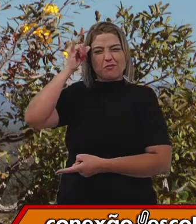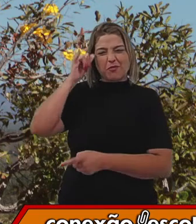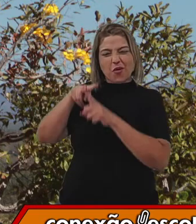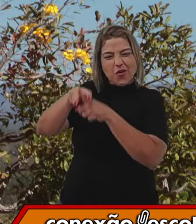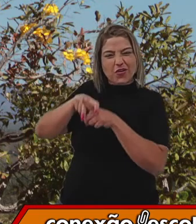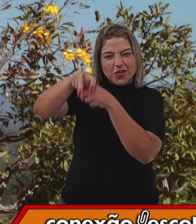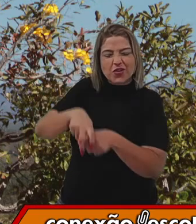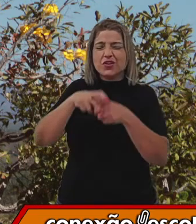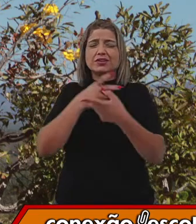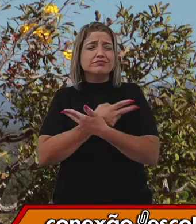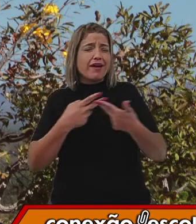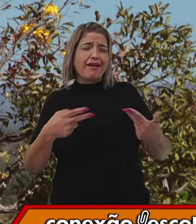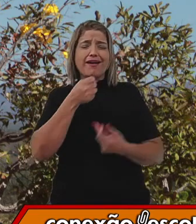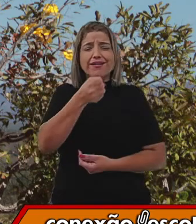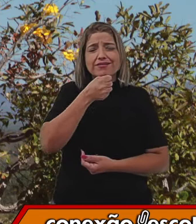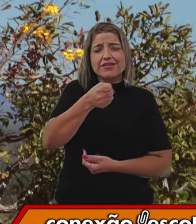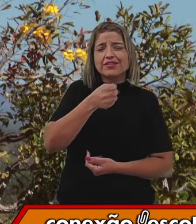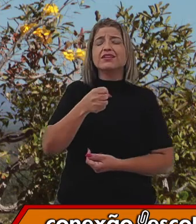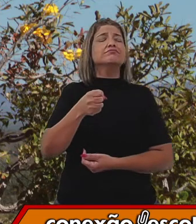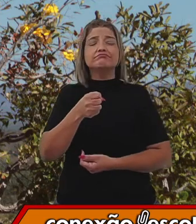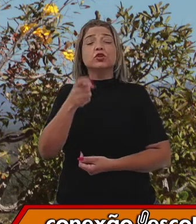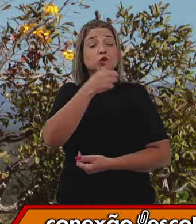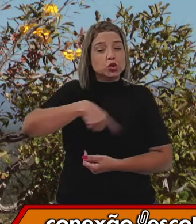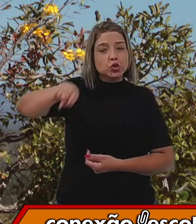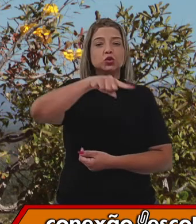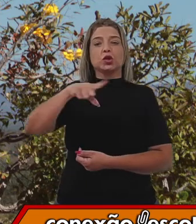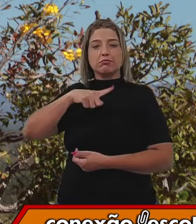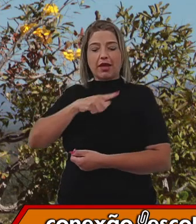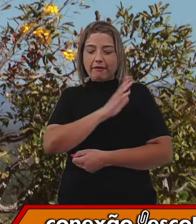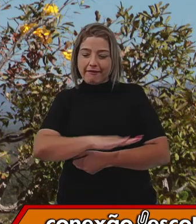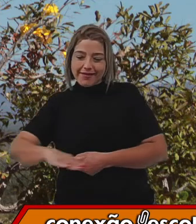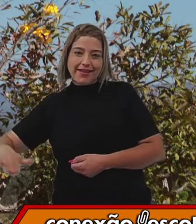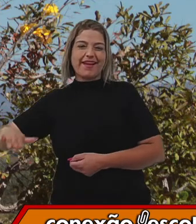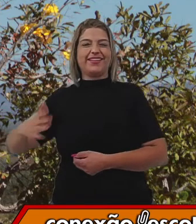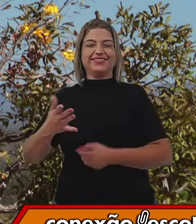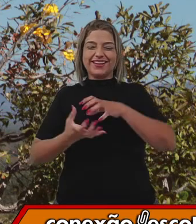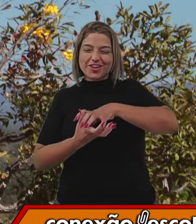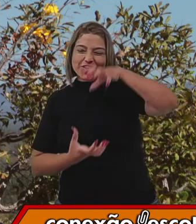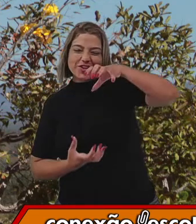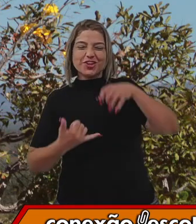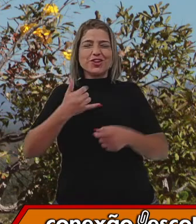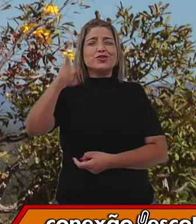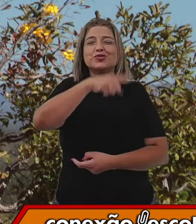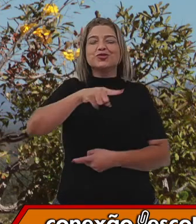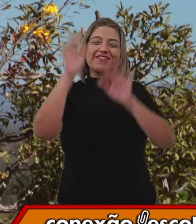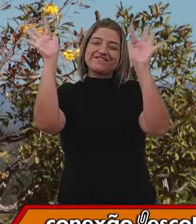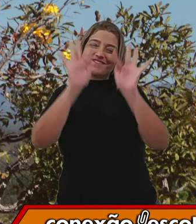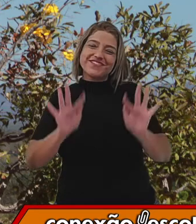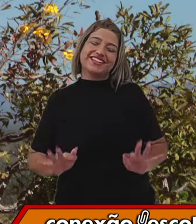berranteiros, peões, locutores, narradores, levam crianças e idosos ao mais largo sorriso até hoje